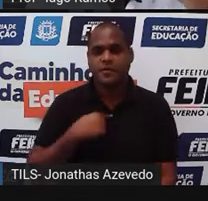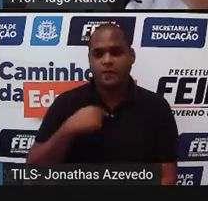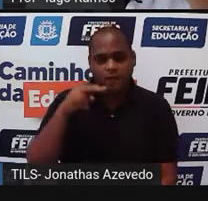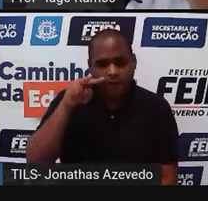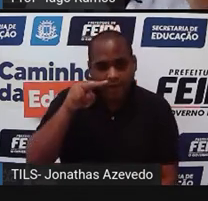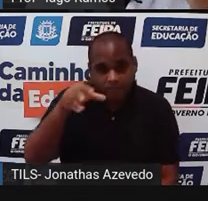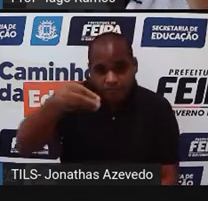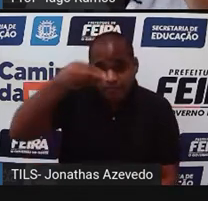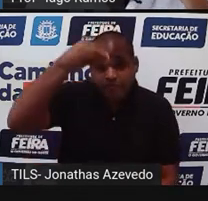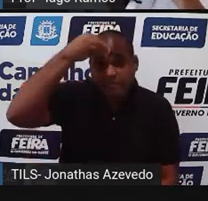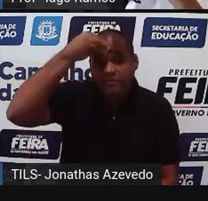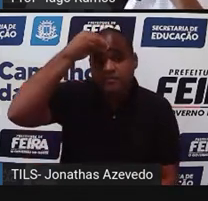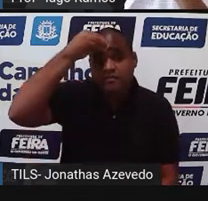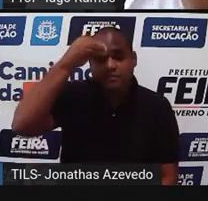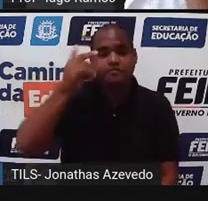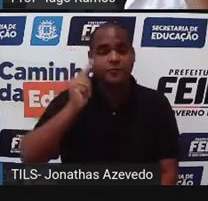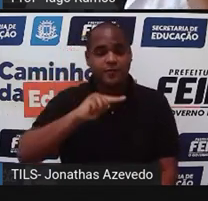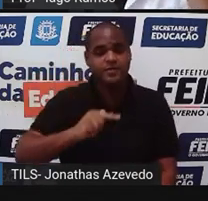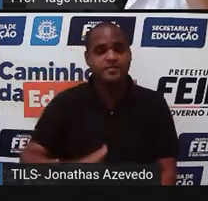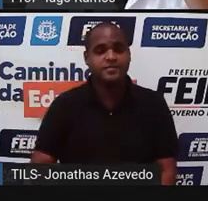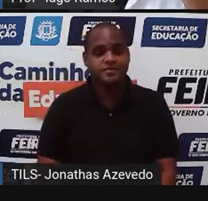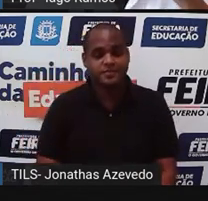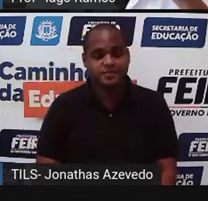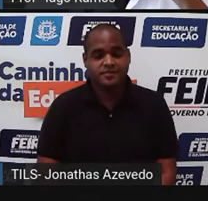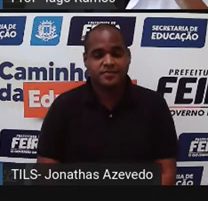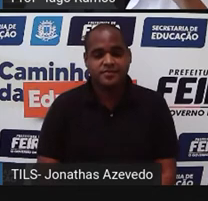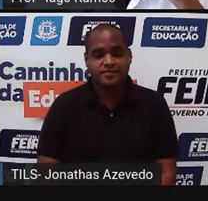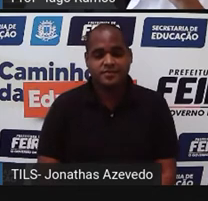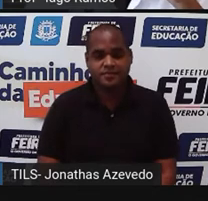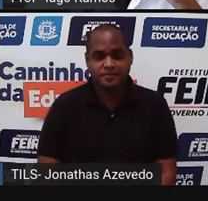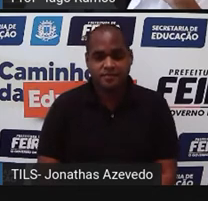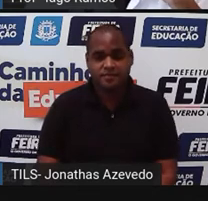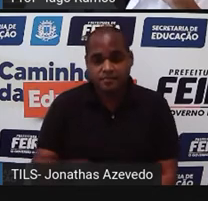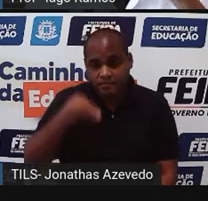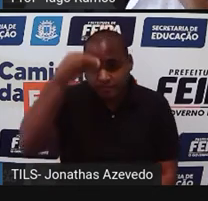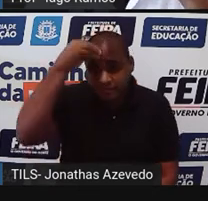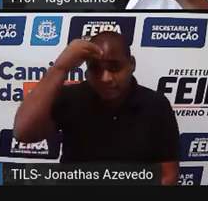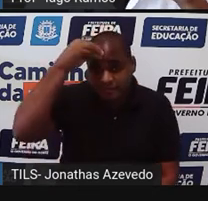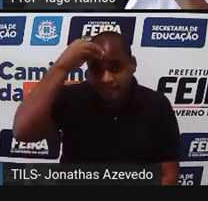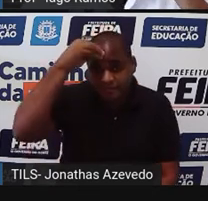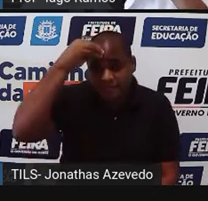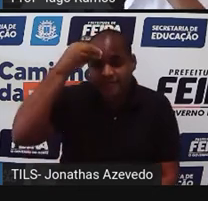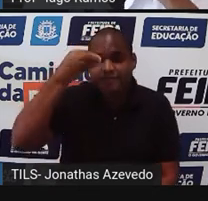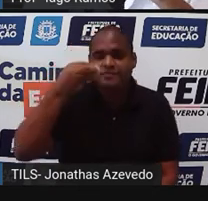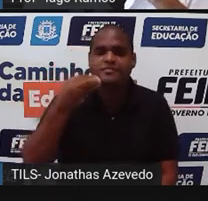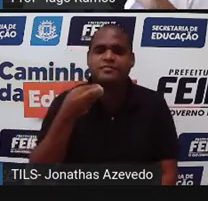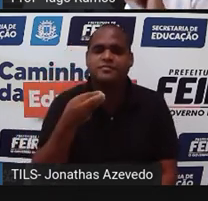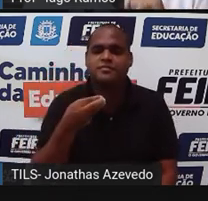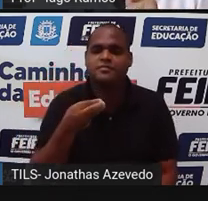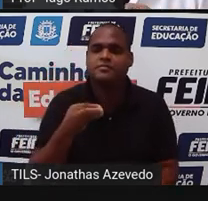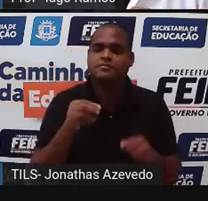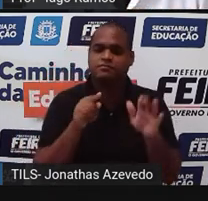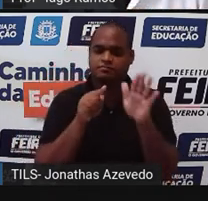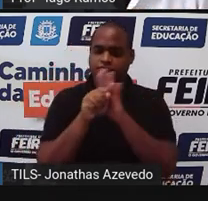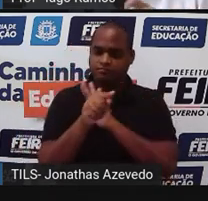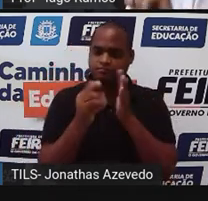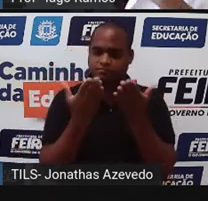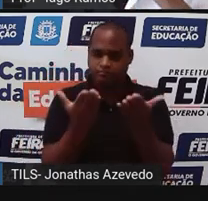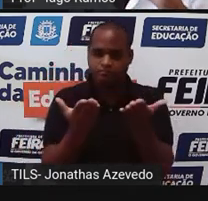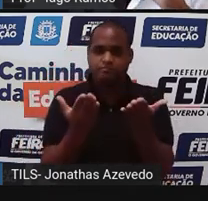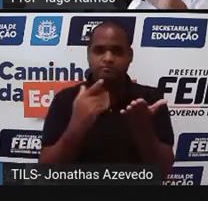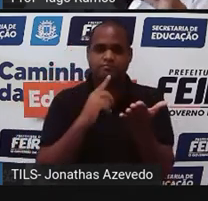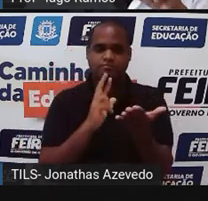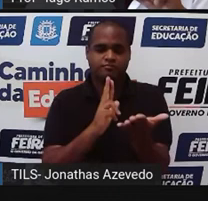fotográfica essa imagem na sua memória o fotógrafo é porque eu tenho uma pergunta para